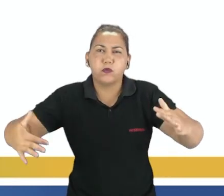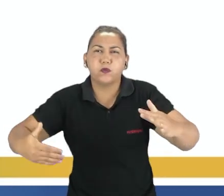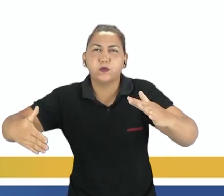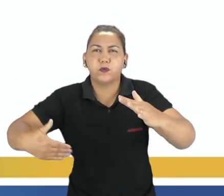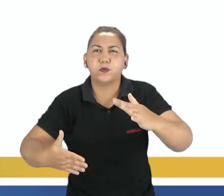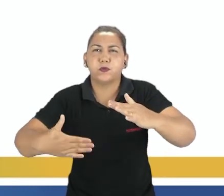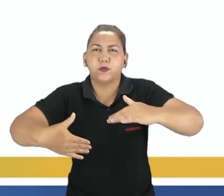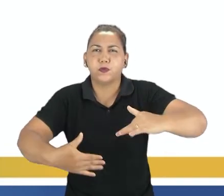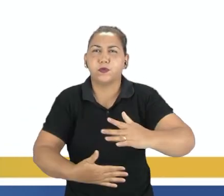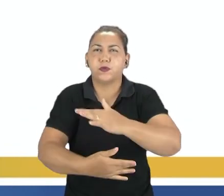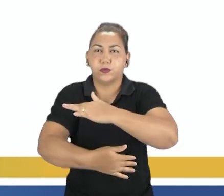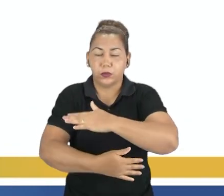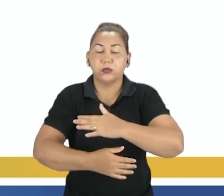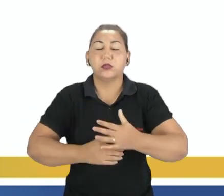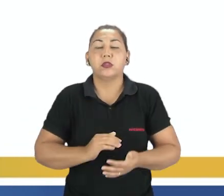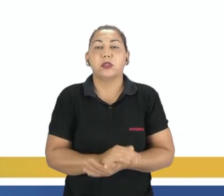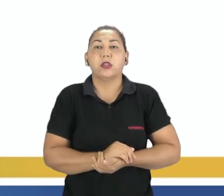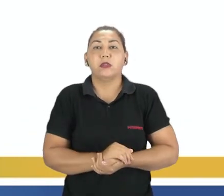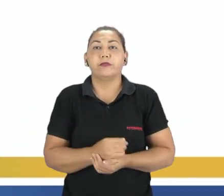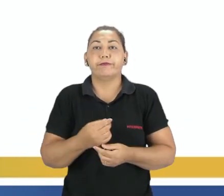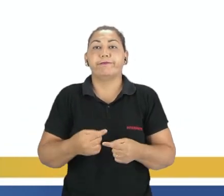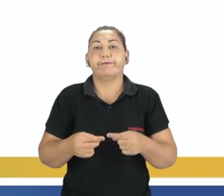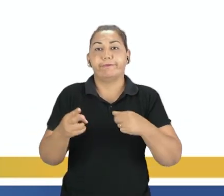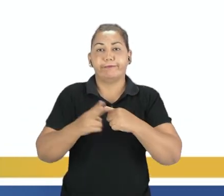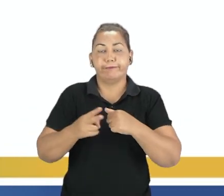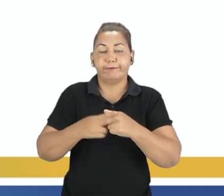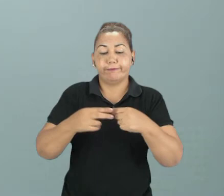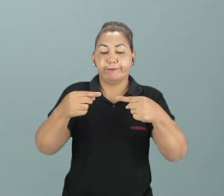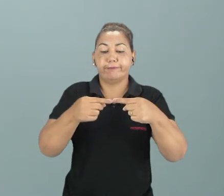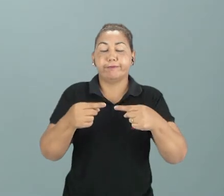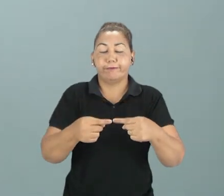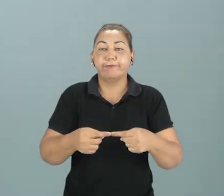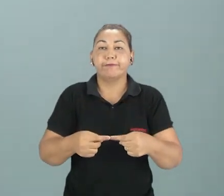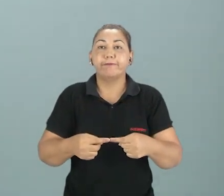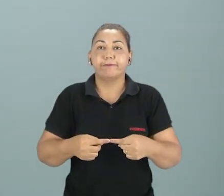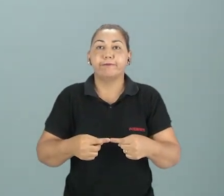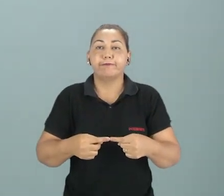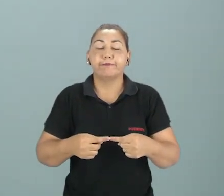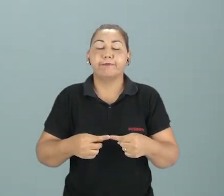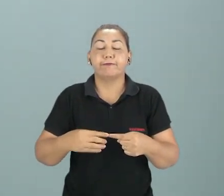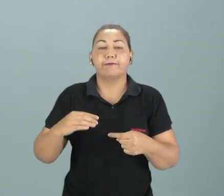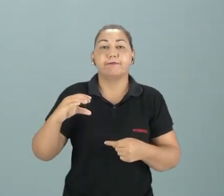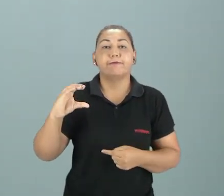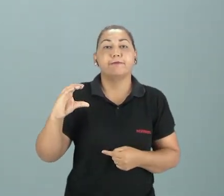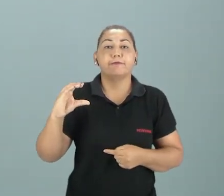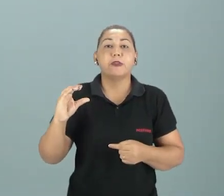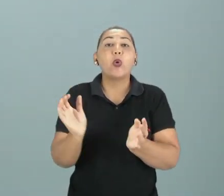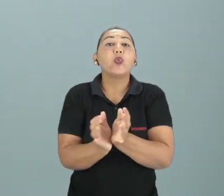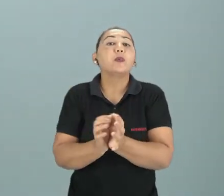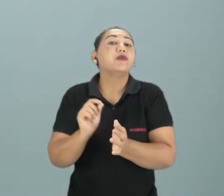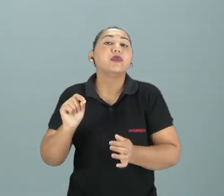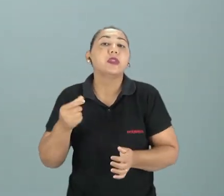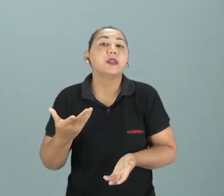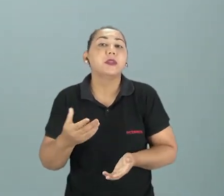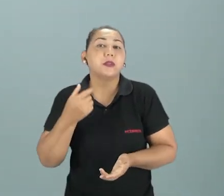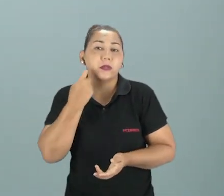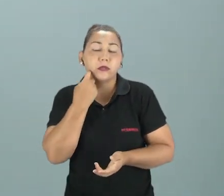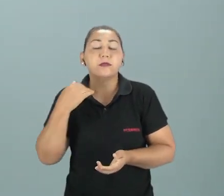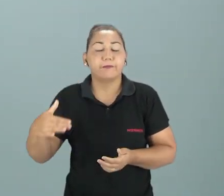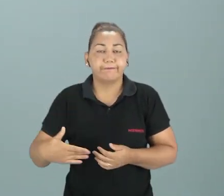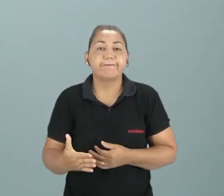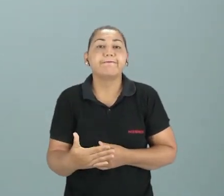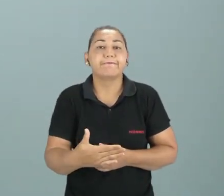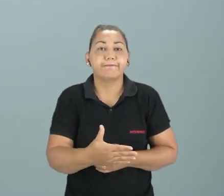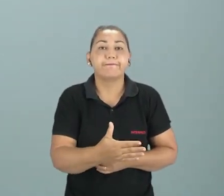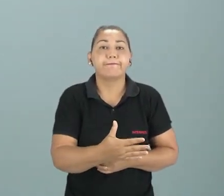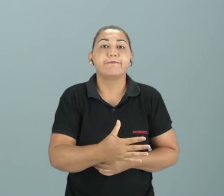verbo está concordando com o elemento especificador. Cardume de quê? De sardinhas. Veja que esse elemento especificador de